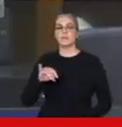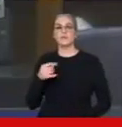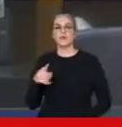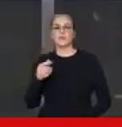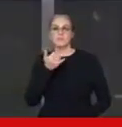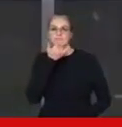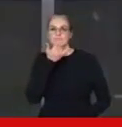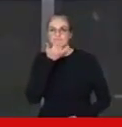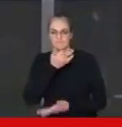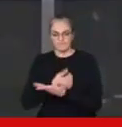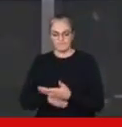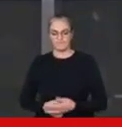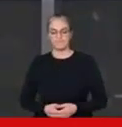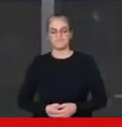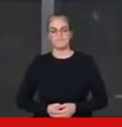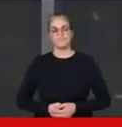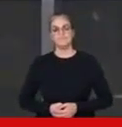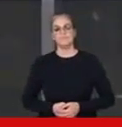Presidente Alexandre Frota,